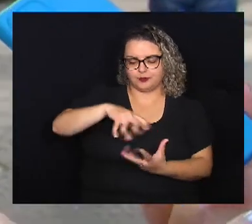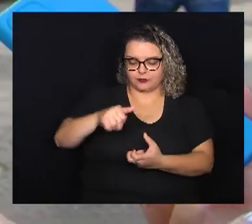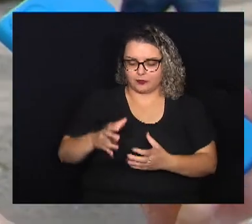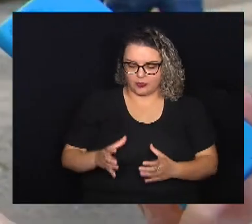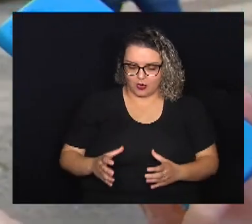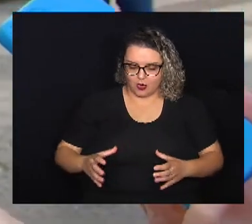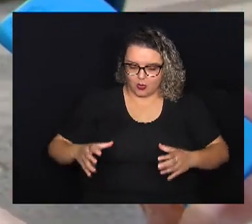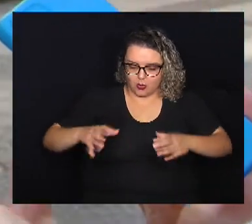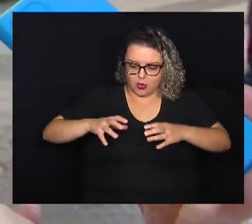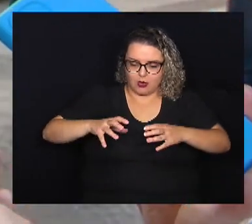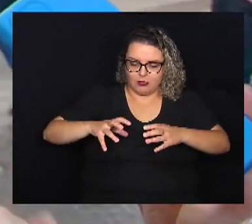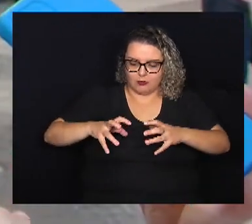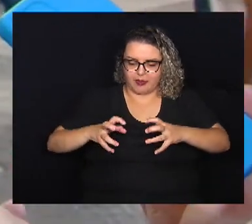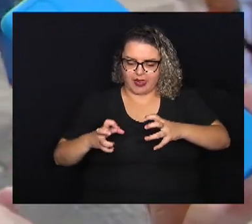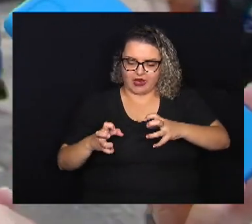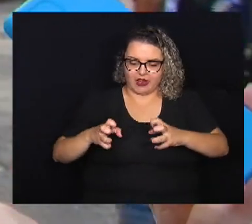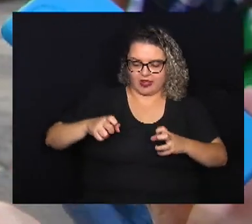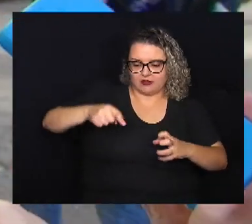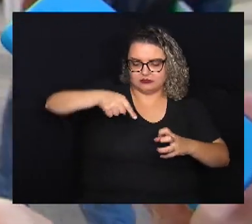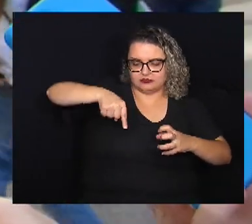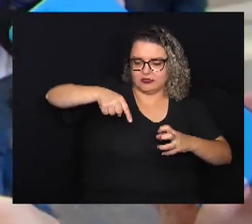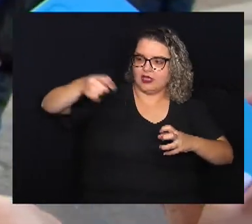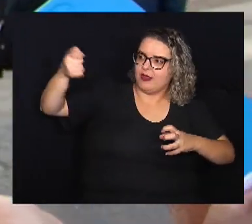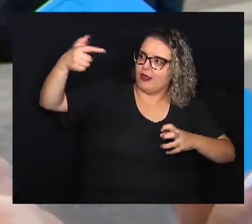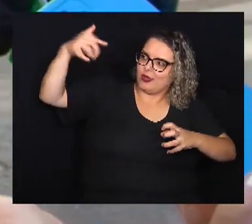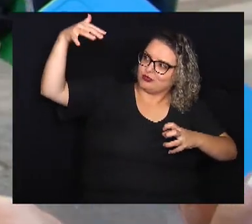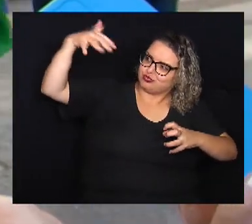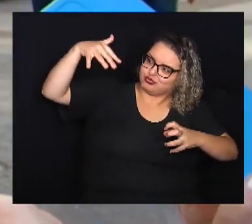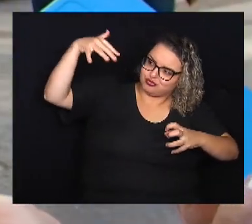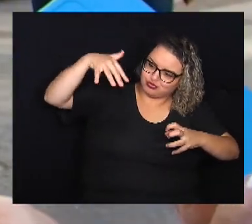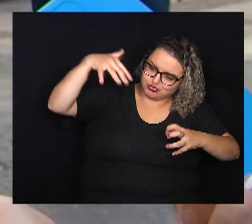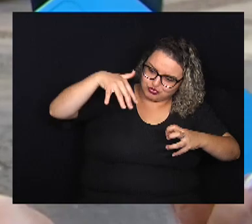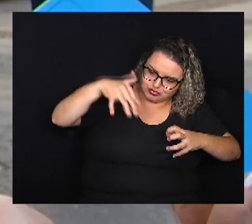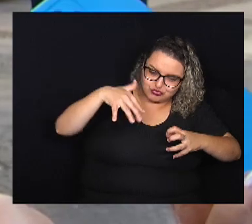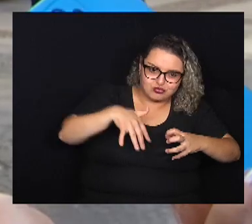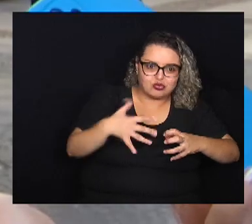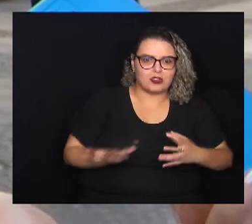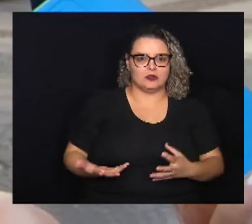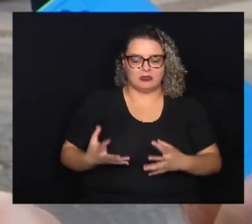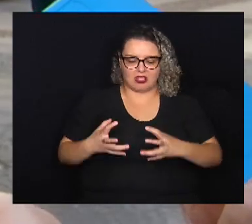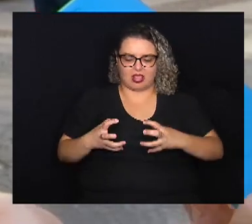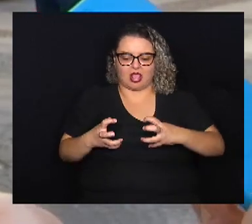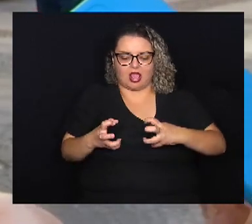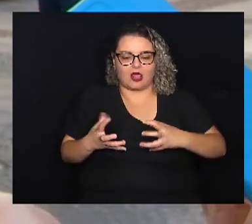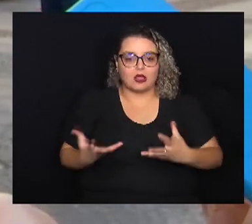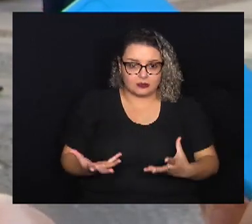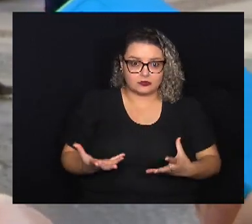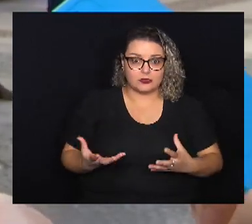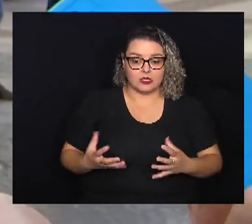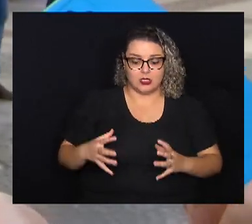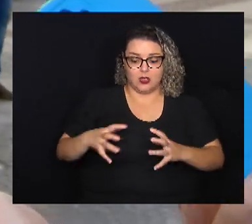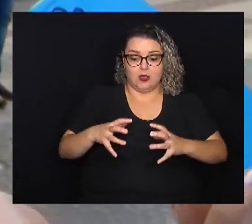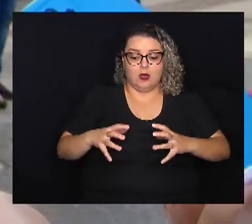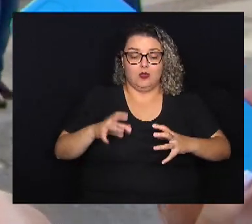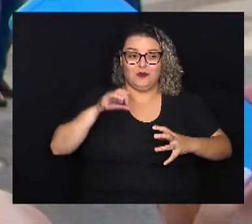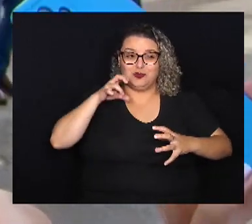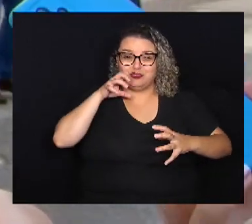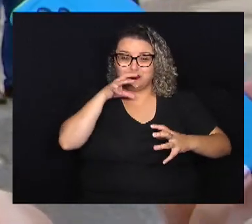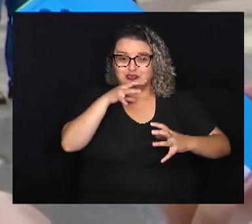aumenta o buraco na atmosfera por onde os raios solares penetram, sem filtro,